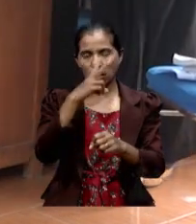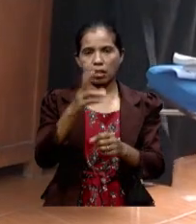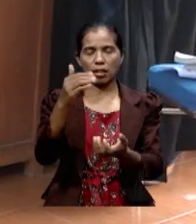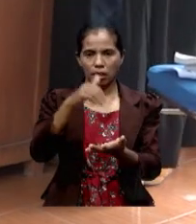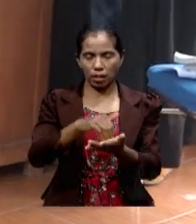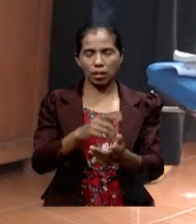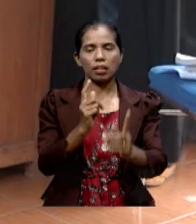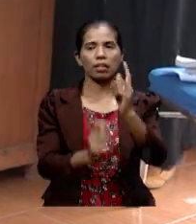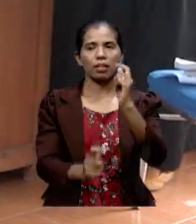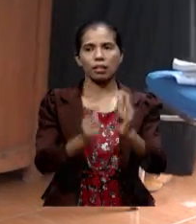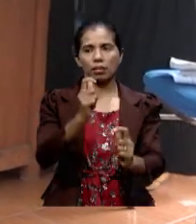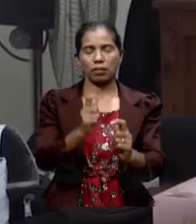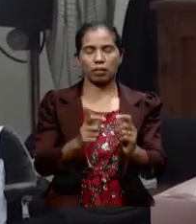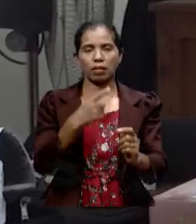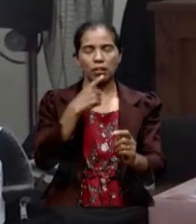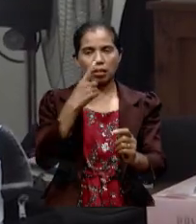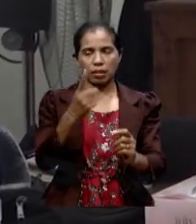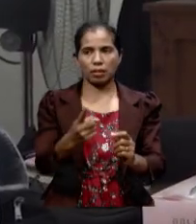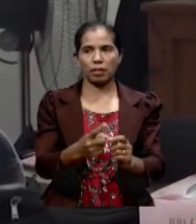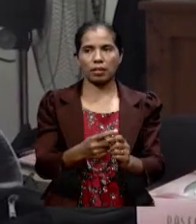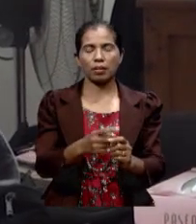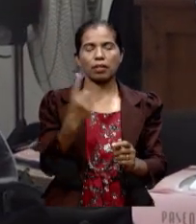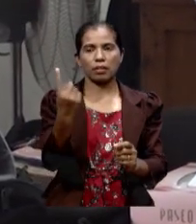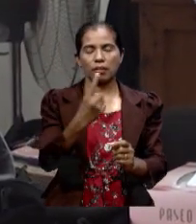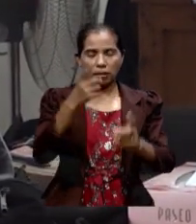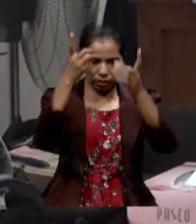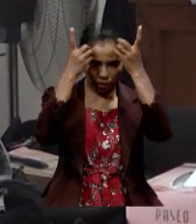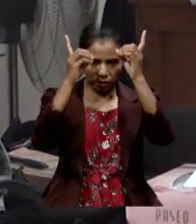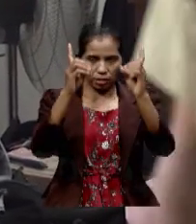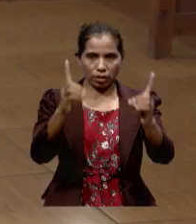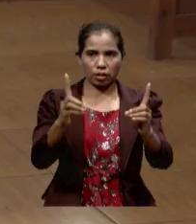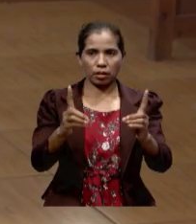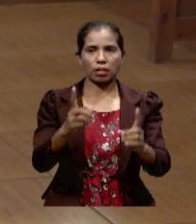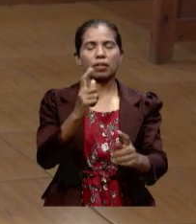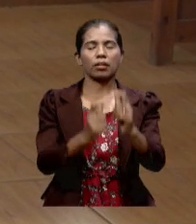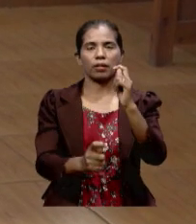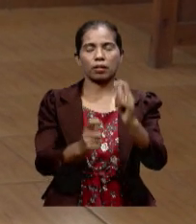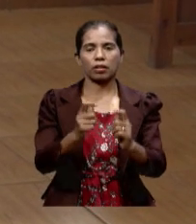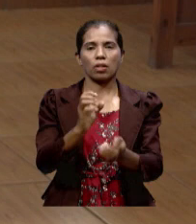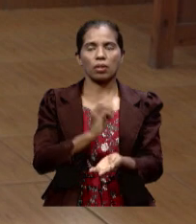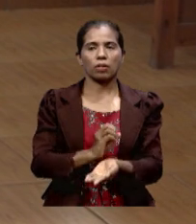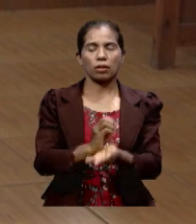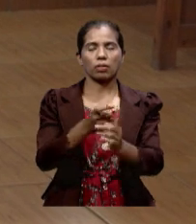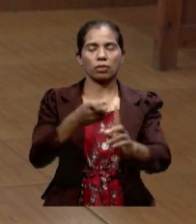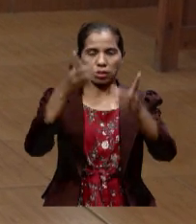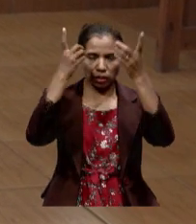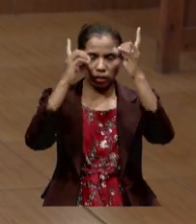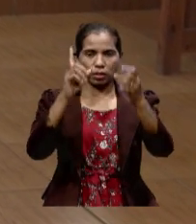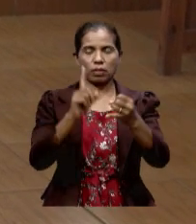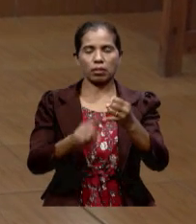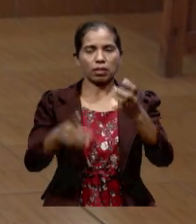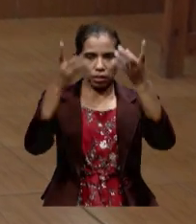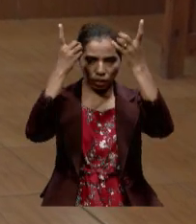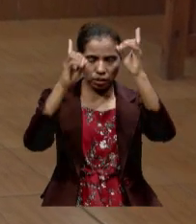mabe tribunal indefere recurso ne, no mantém ho decisão nebe antes ne tribunal distrital lekusi liu si decisão final decidi